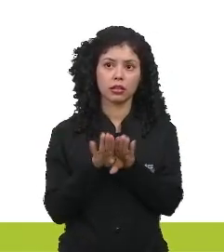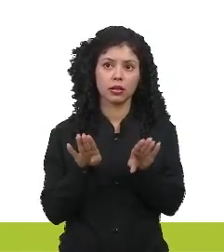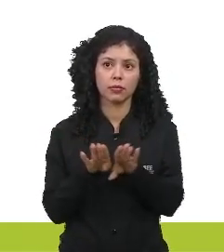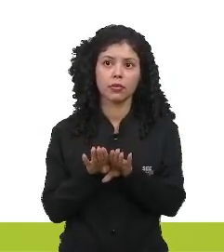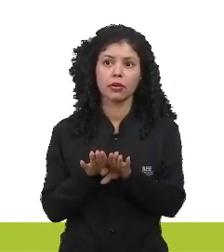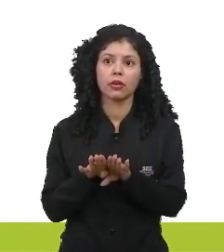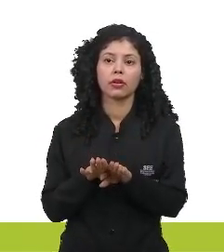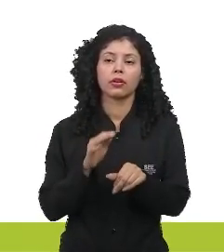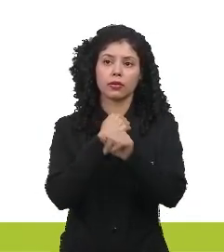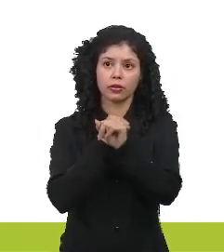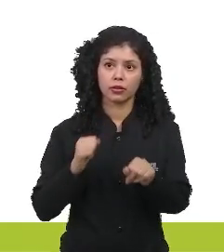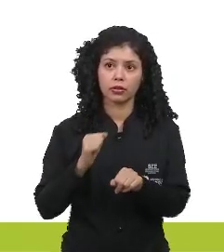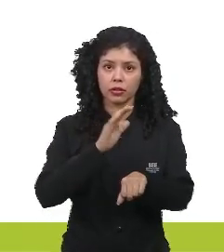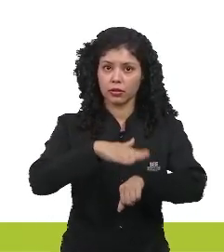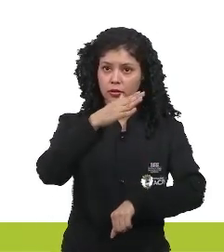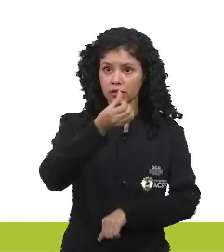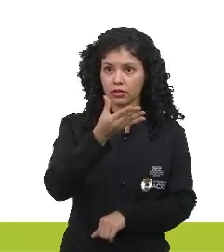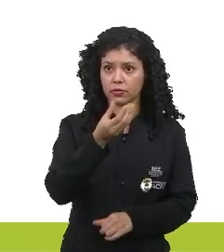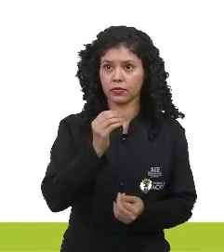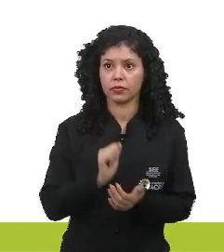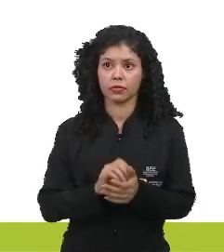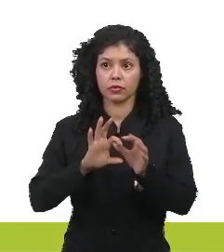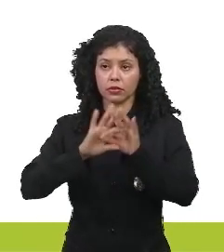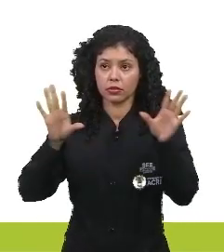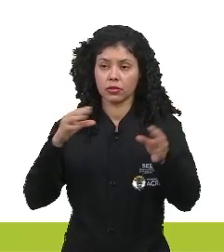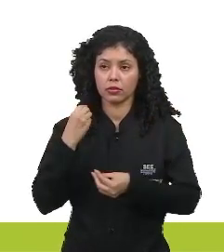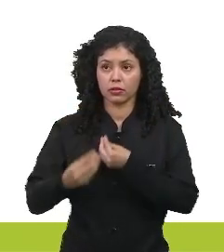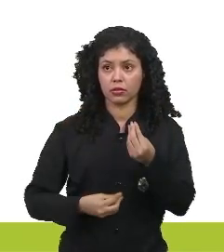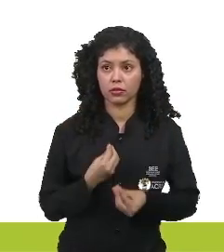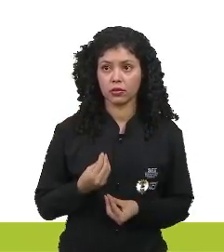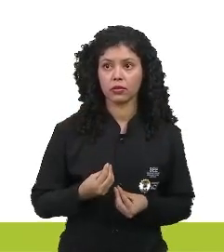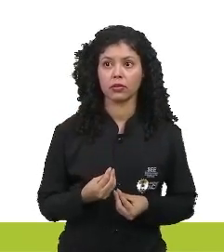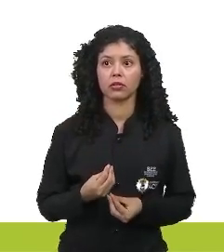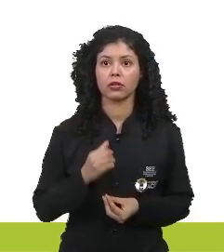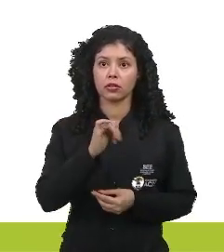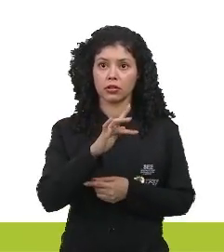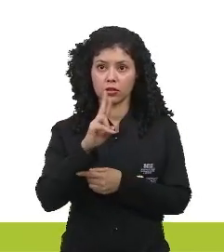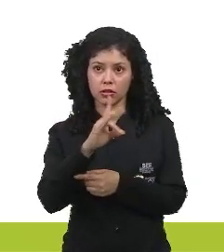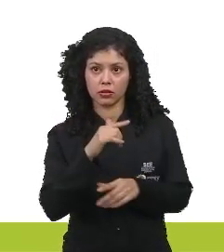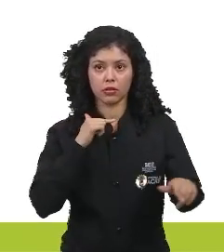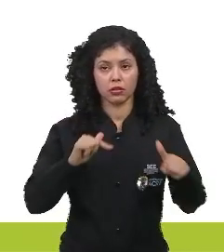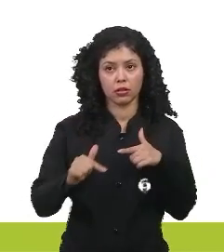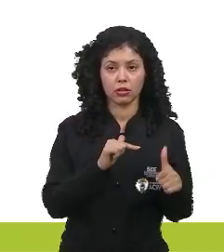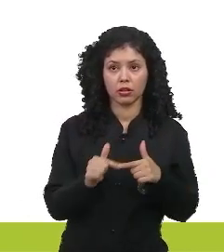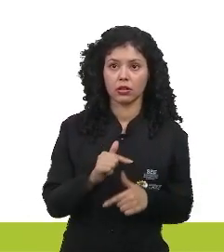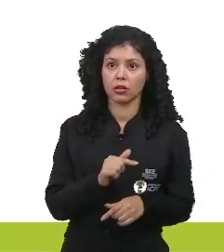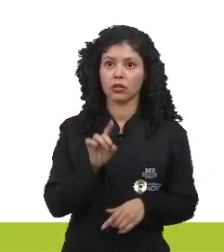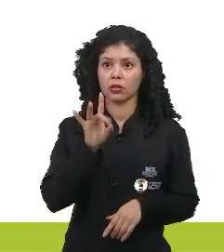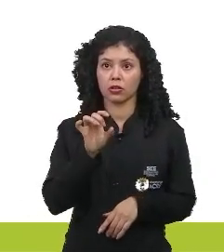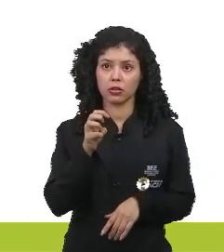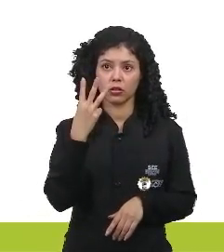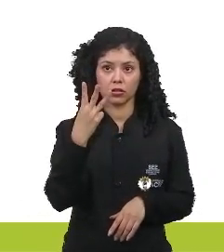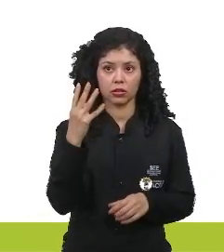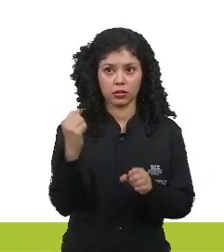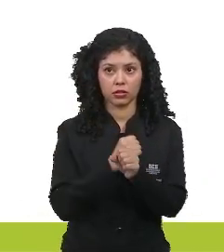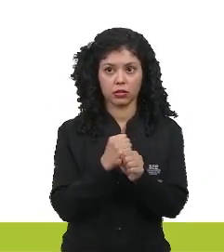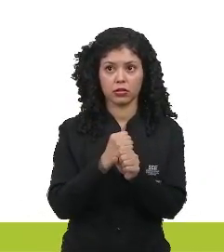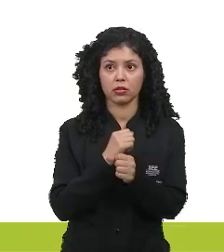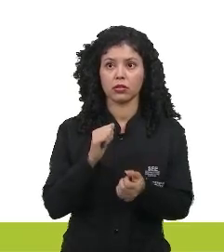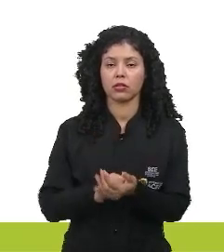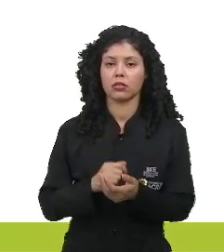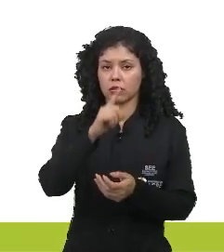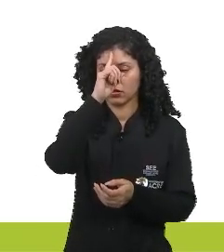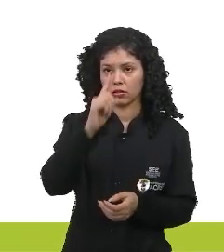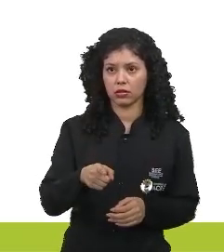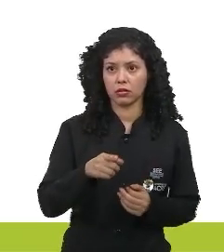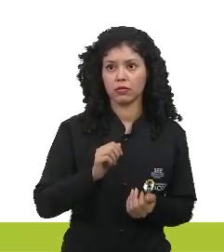os escravos com mais de 60 anos seriam libertos e que, como forma de indenização, trabalhariam por mais 3 anos para seu